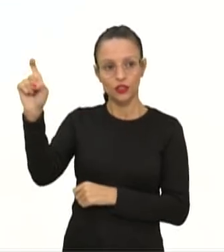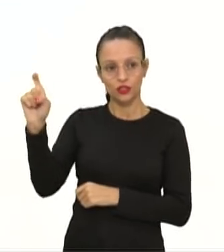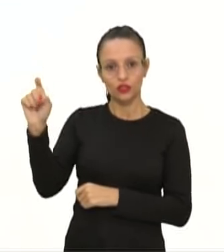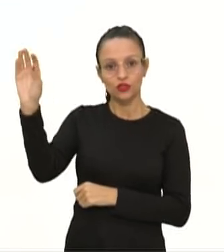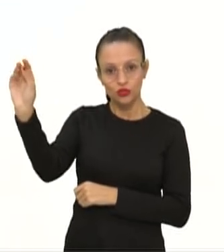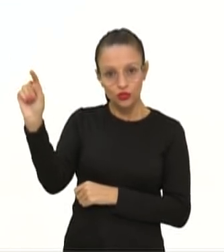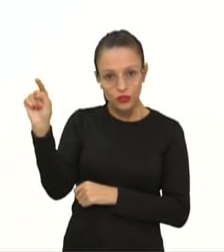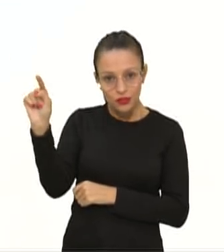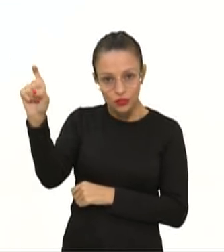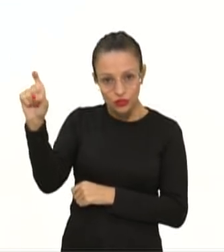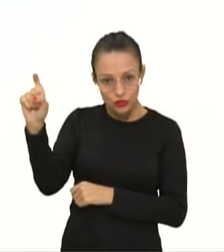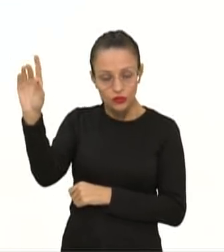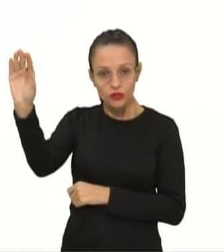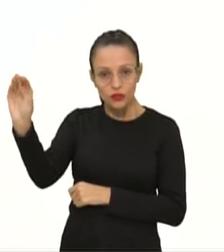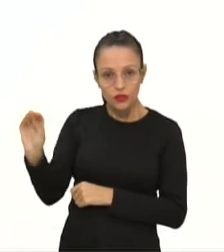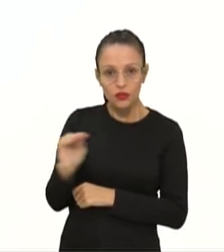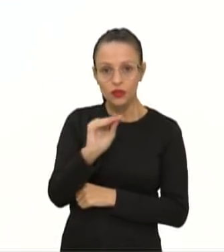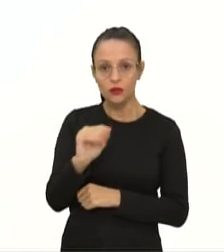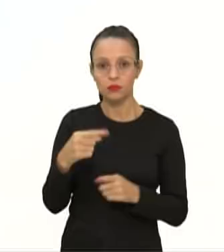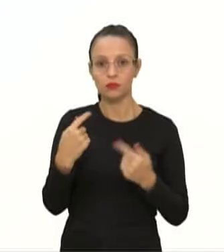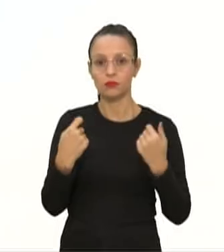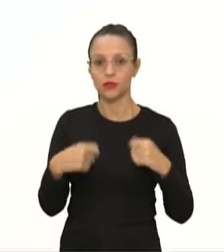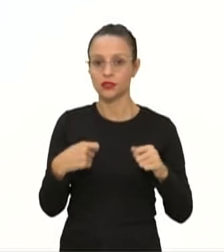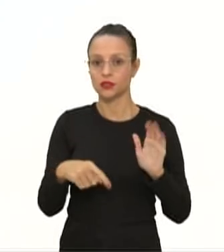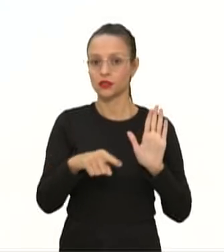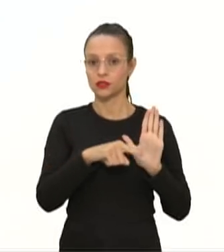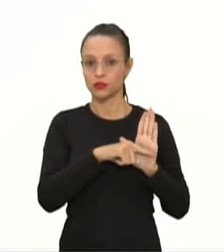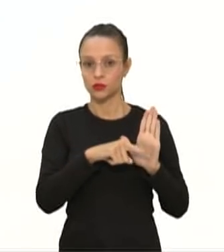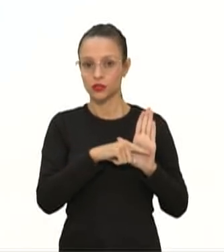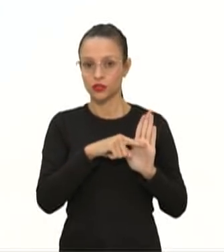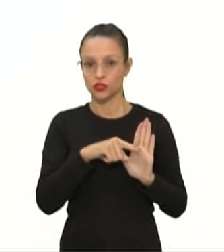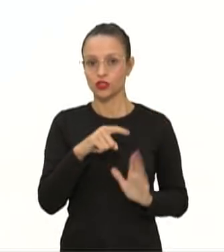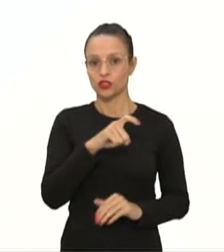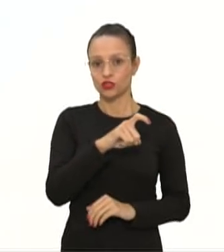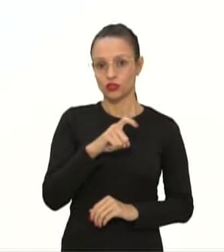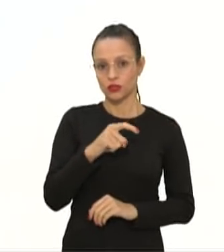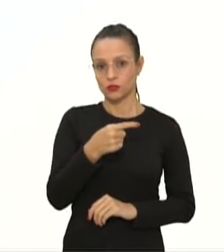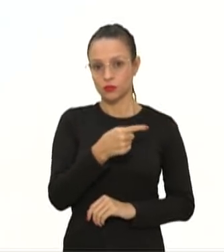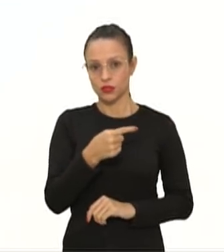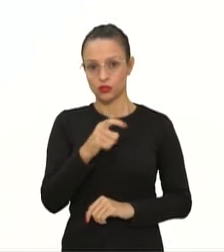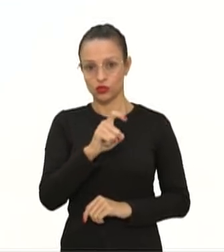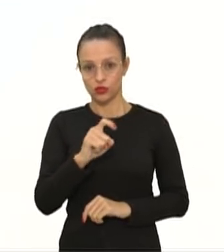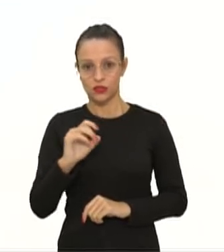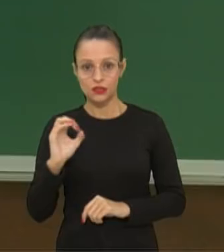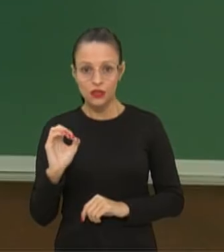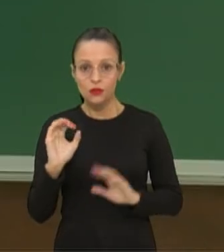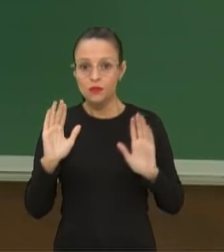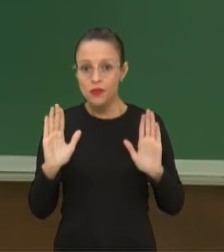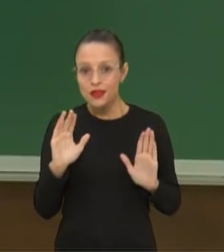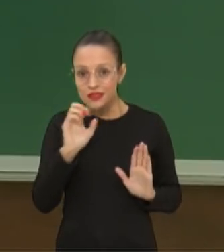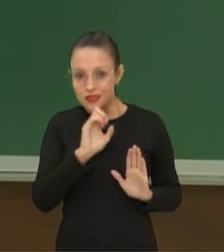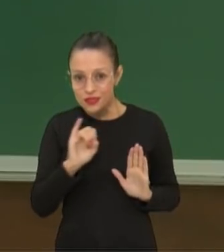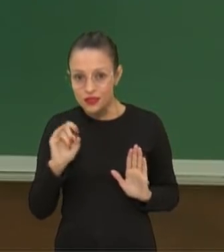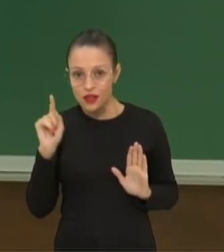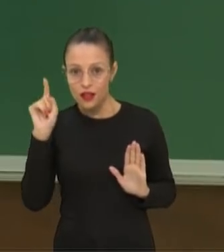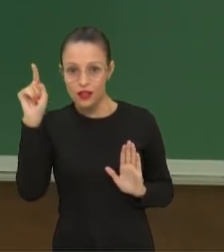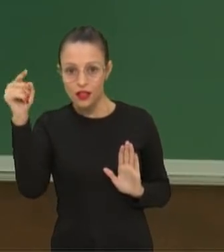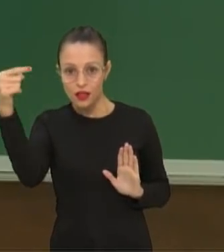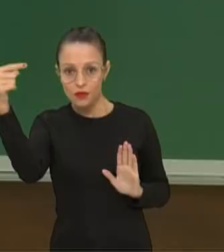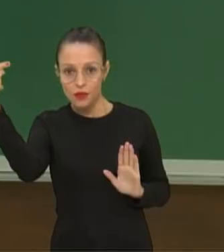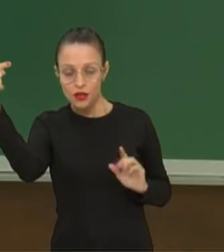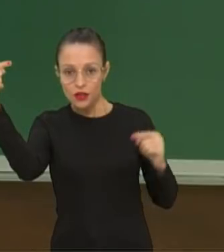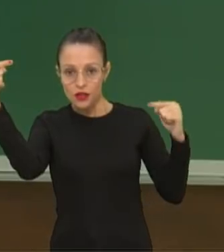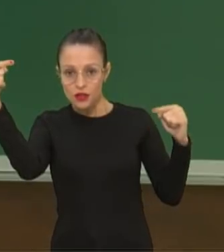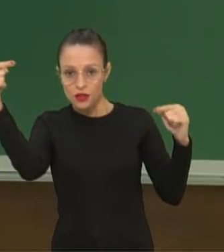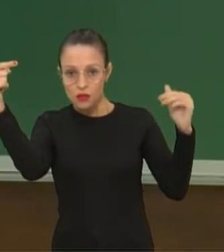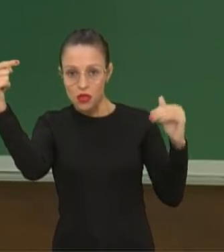aqui, para eu tirar ele daqui, eu tenho que subtrair ele. Então, ficaria x menos x igual a 0. Só que se eu subtrair desse lado, para não